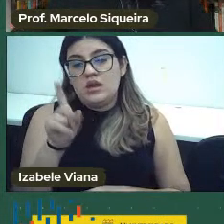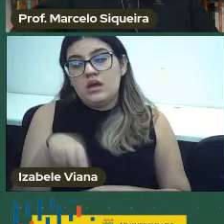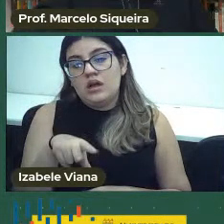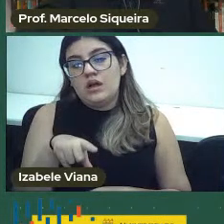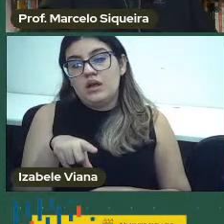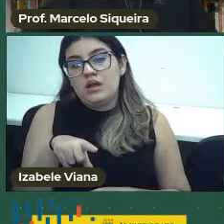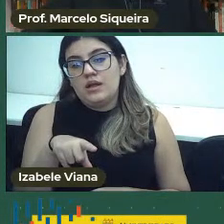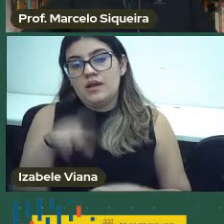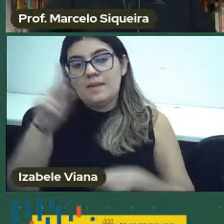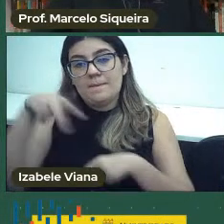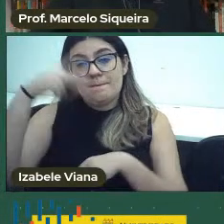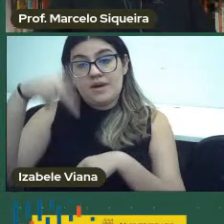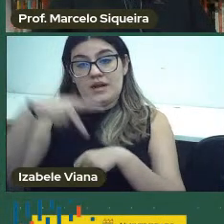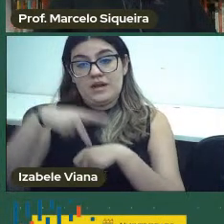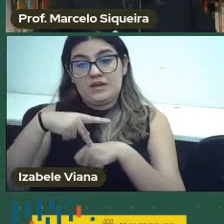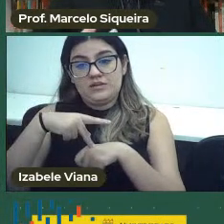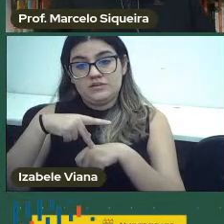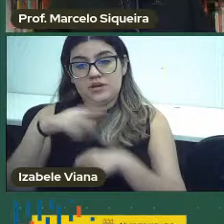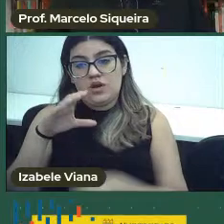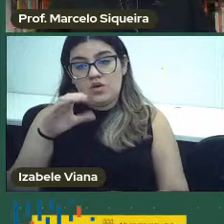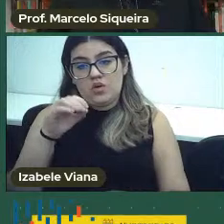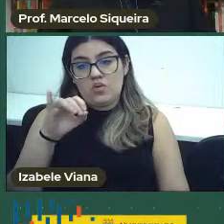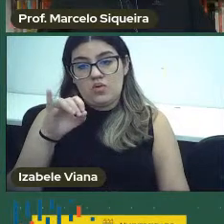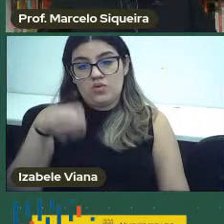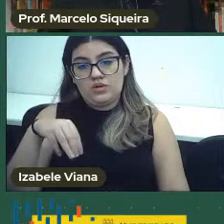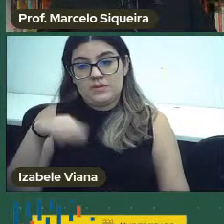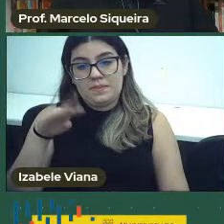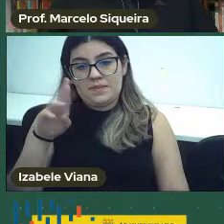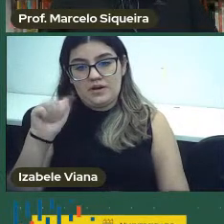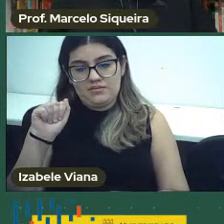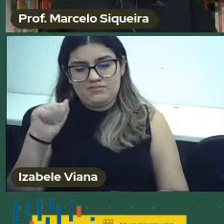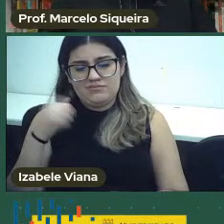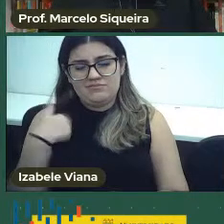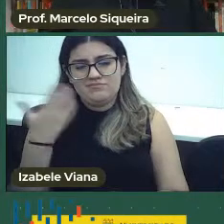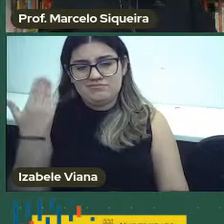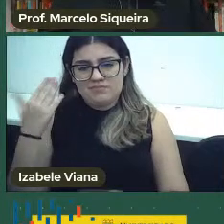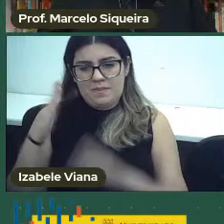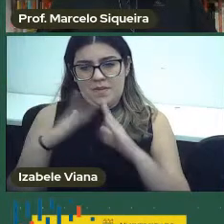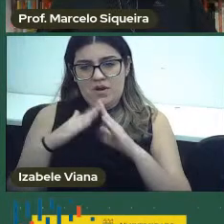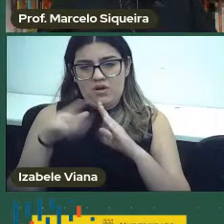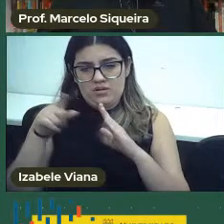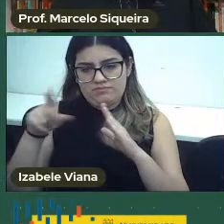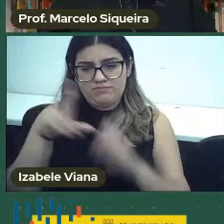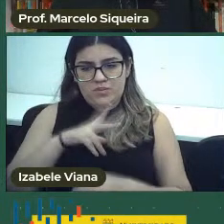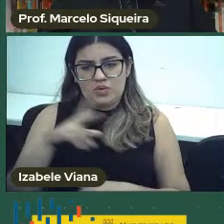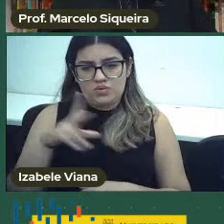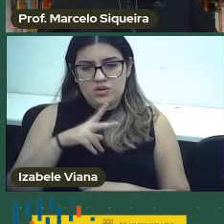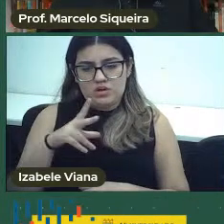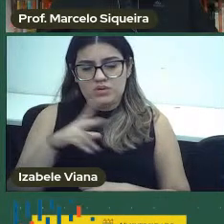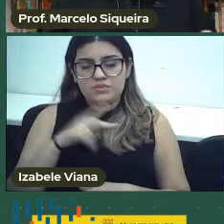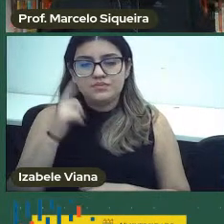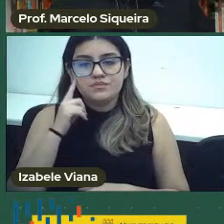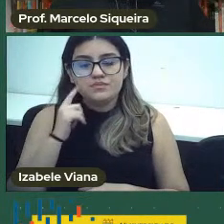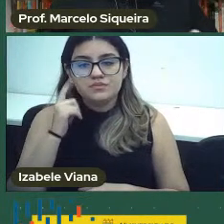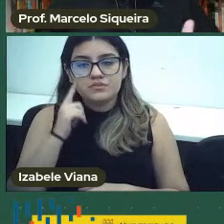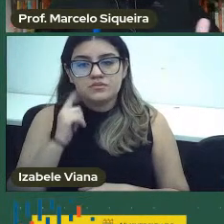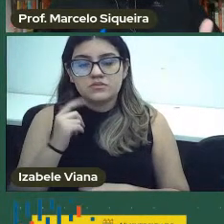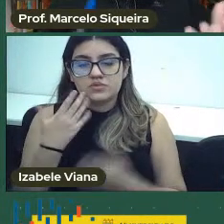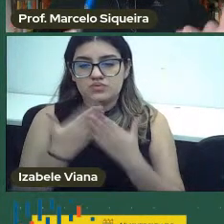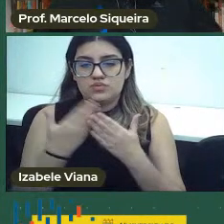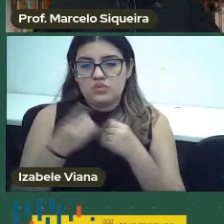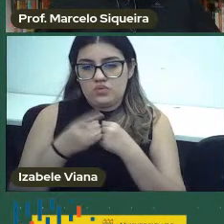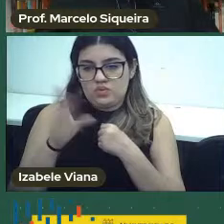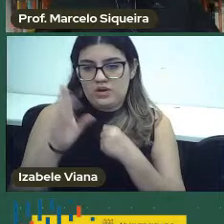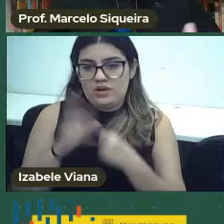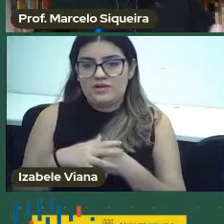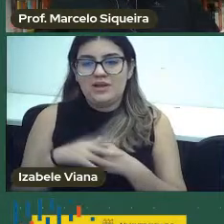isso é a praça central de Coimbra, né, a cidade onde eu morei, lá em Portugal, onde eu fiz o meu doutoramento. Isso está no outono,